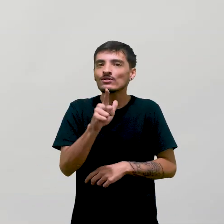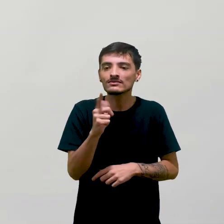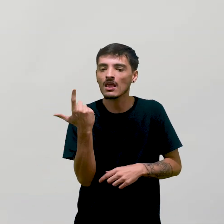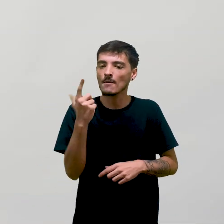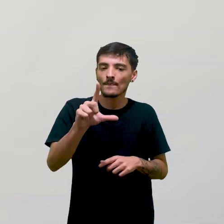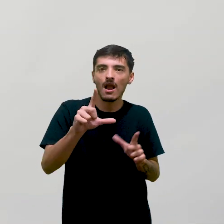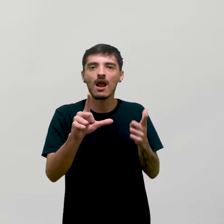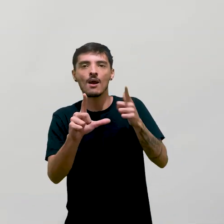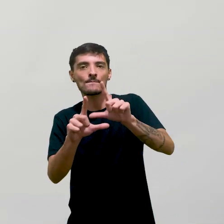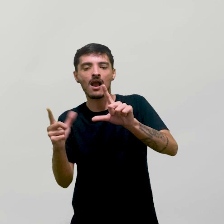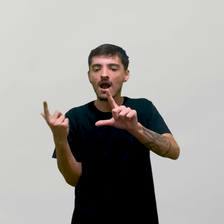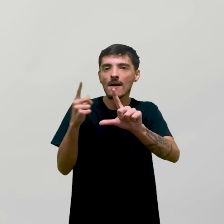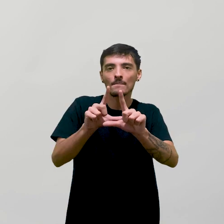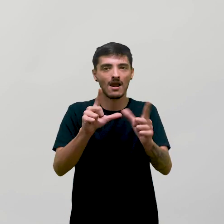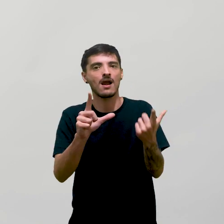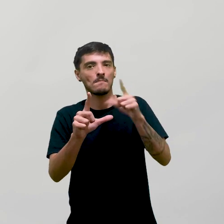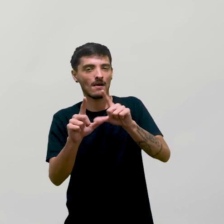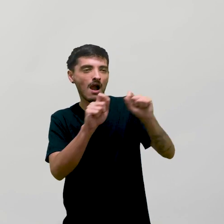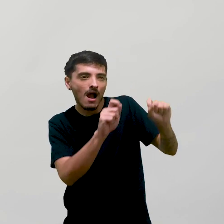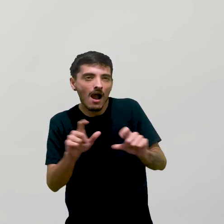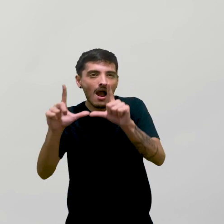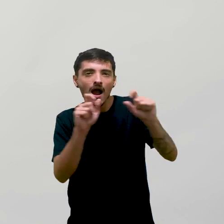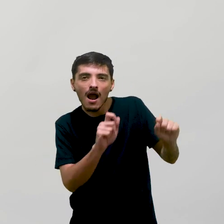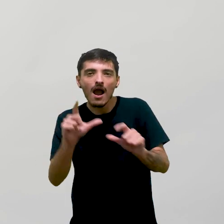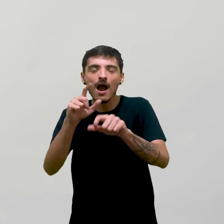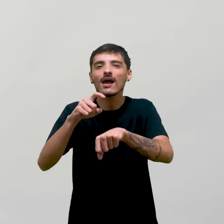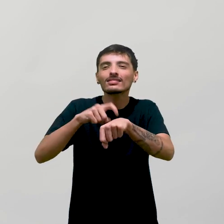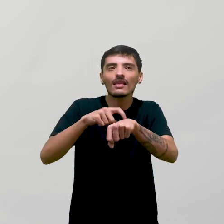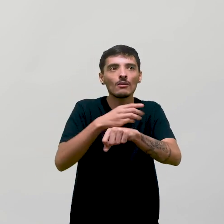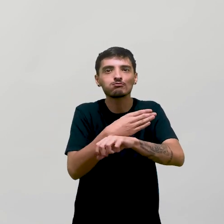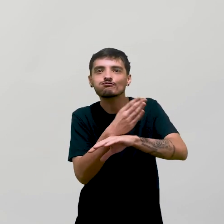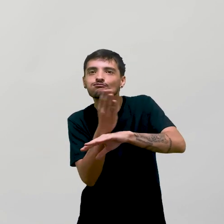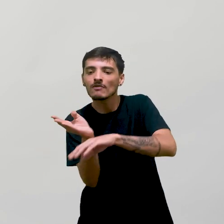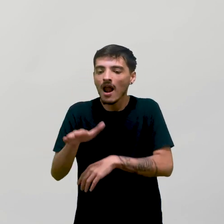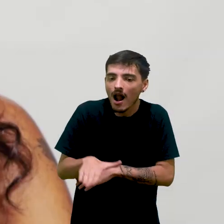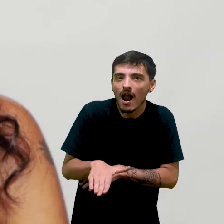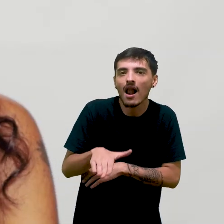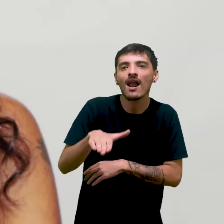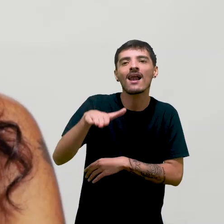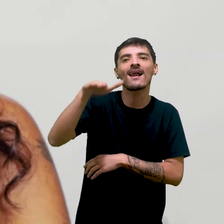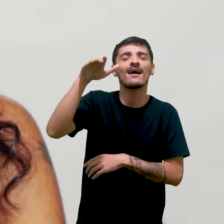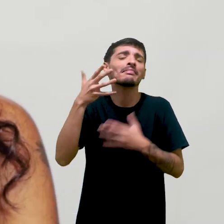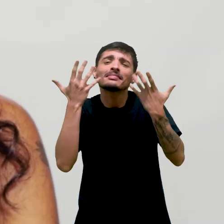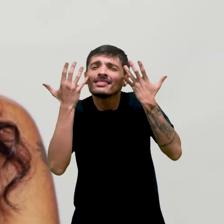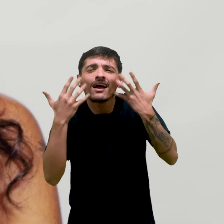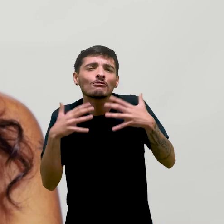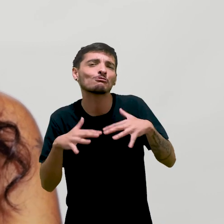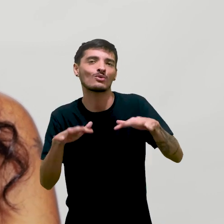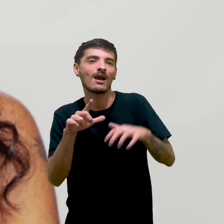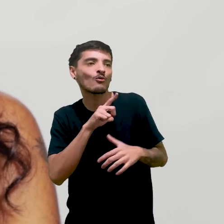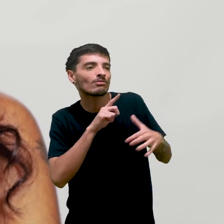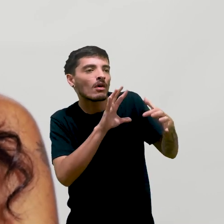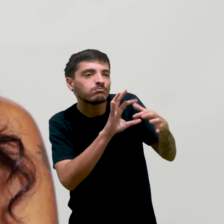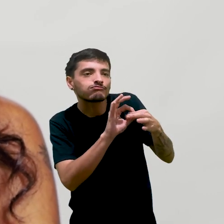audiovisual, intercalando diversos planos até que se cria a sensação de passagem de tempo na narrativa. Assim, sem perceber,